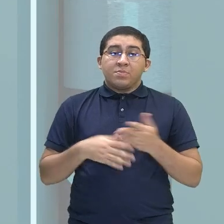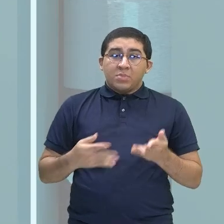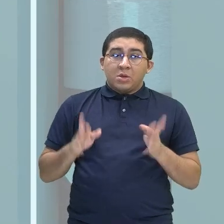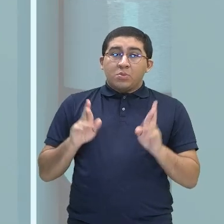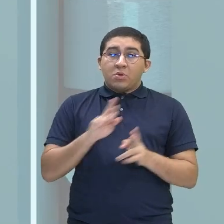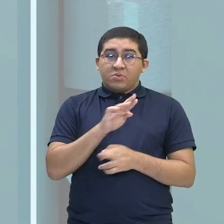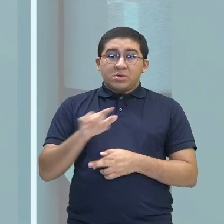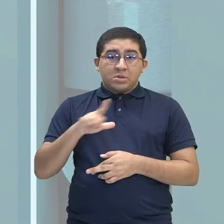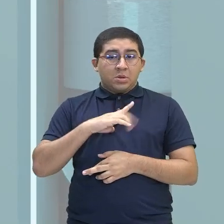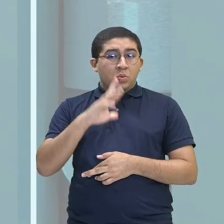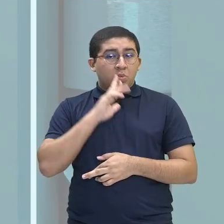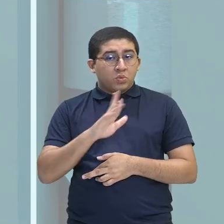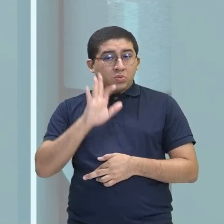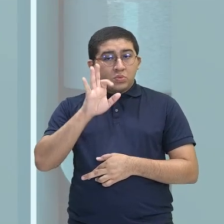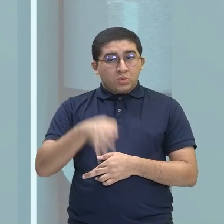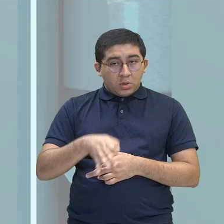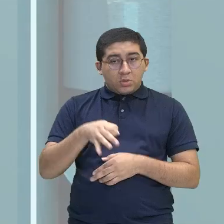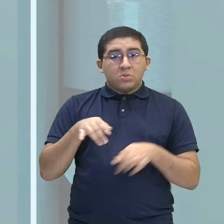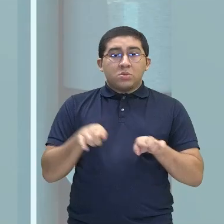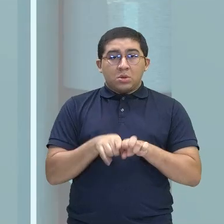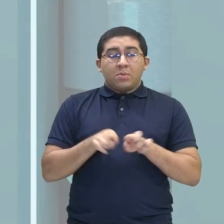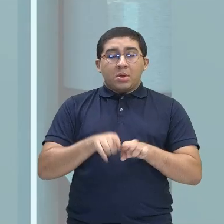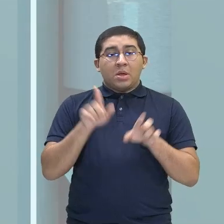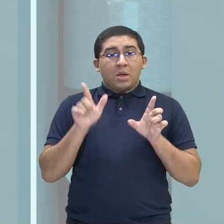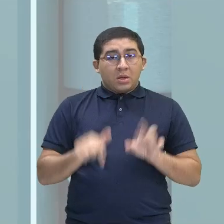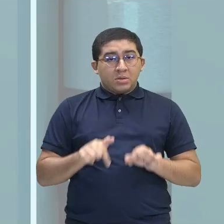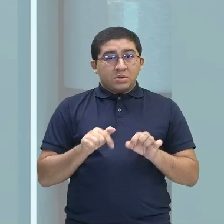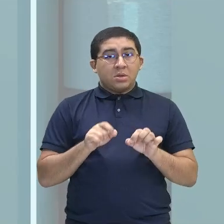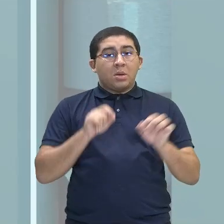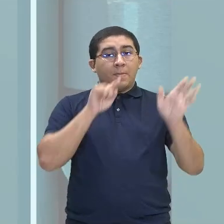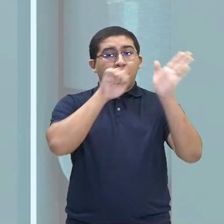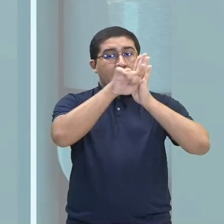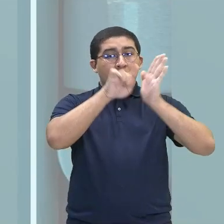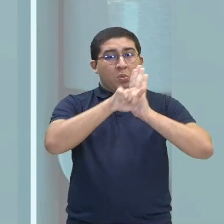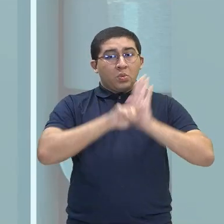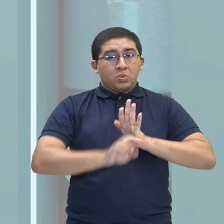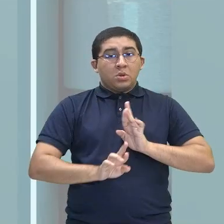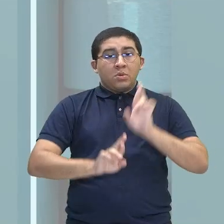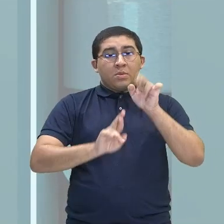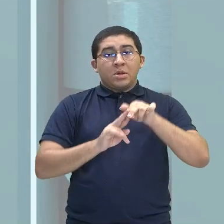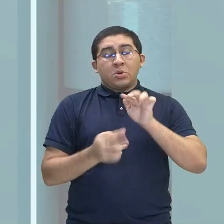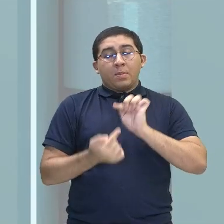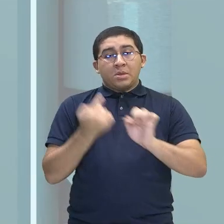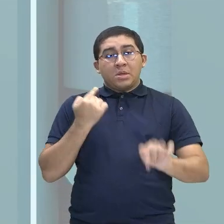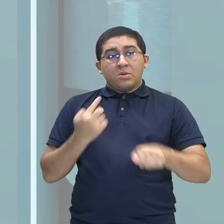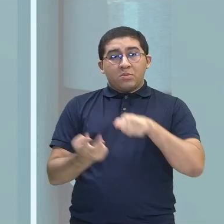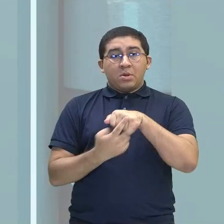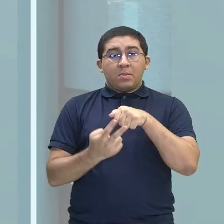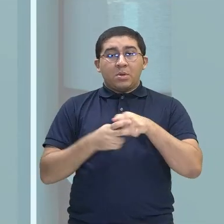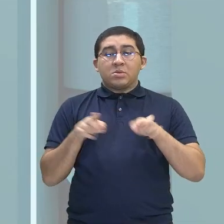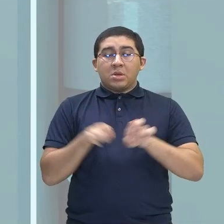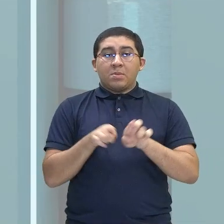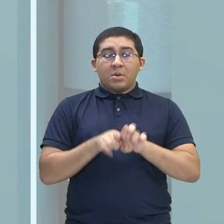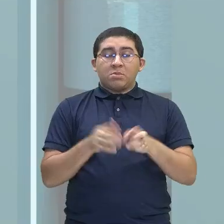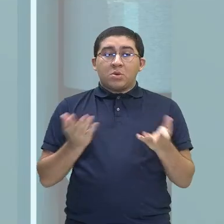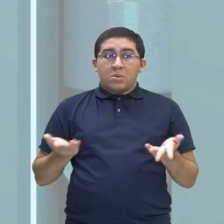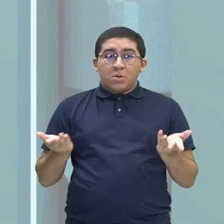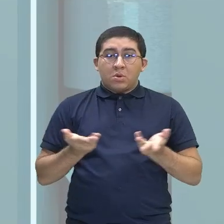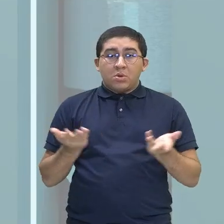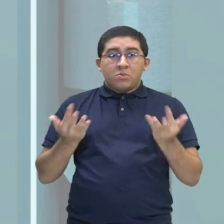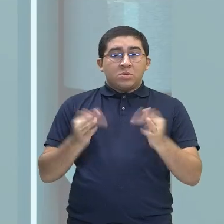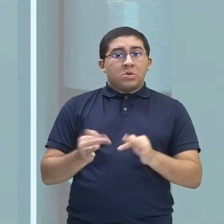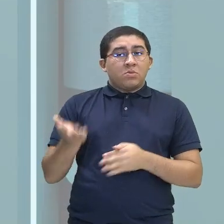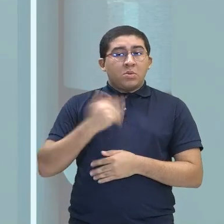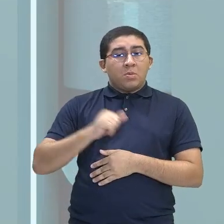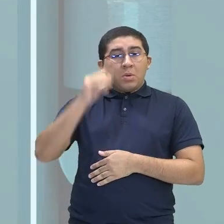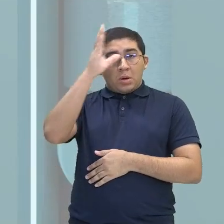tenham acertado aí esse quiz sobre o past continuous e simple past. E para finalizar, vamos